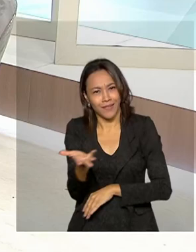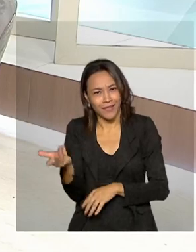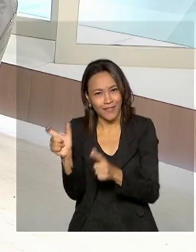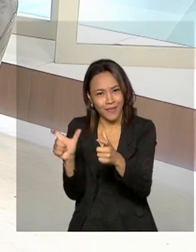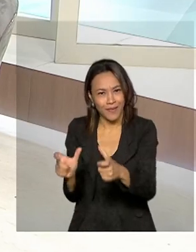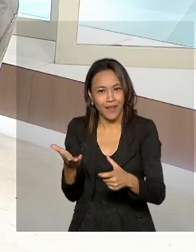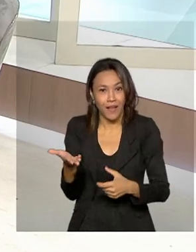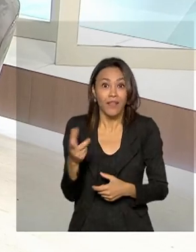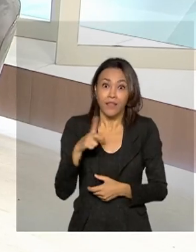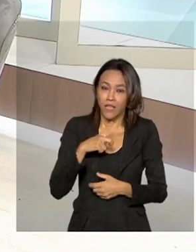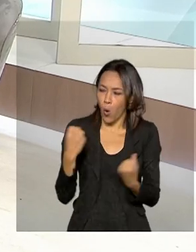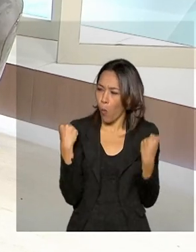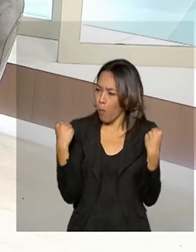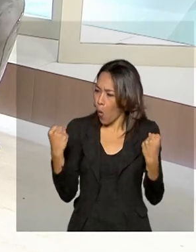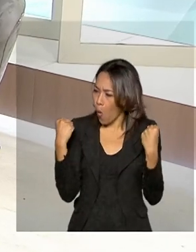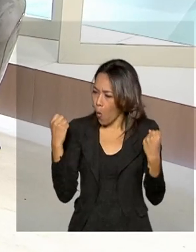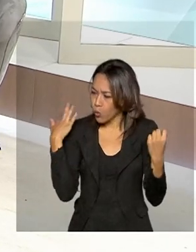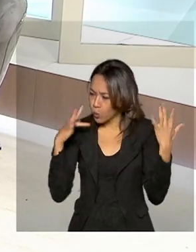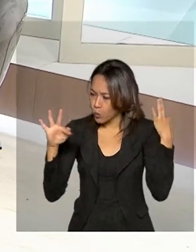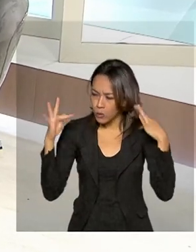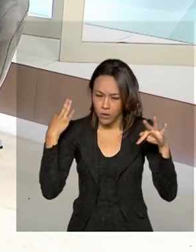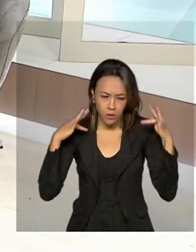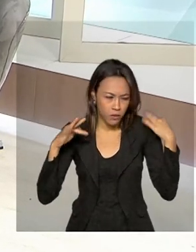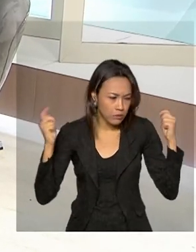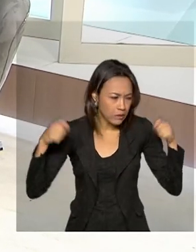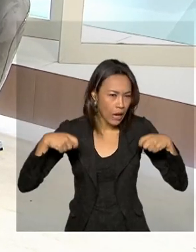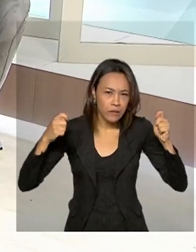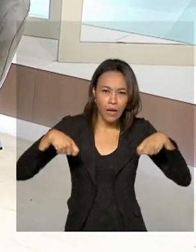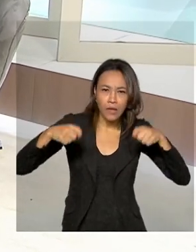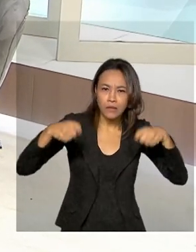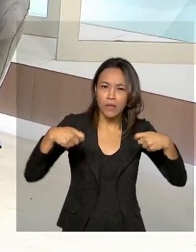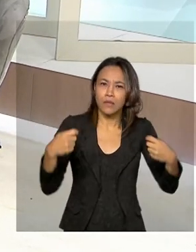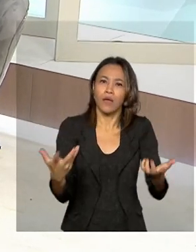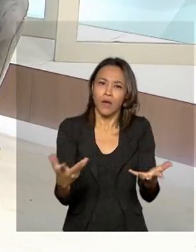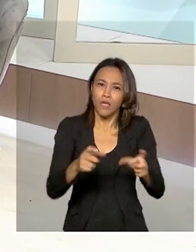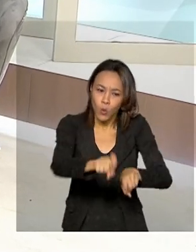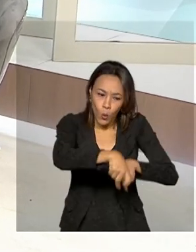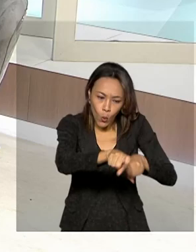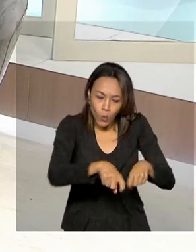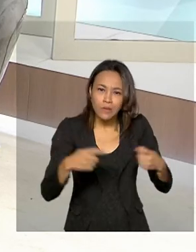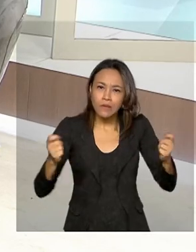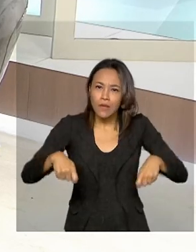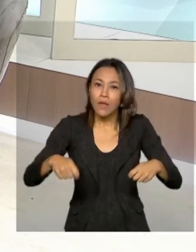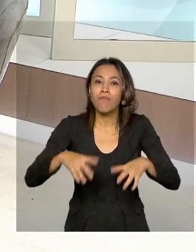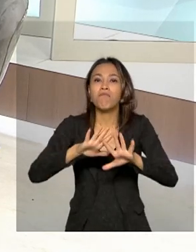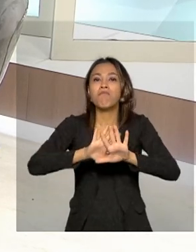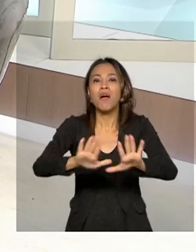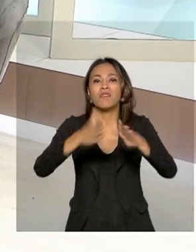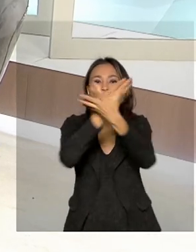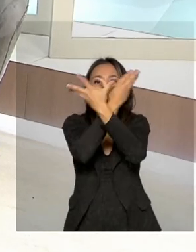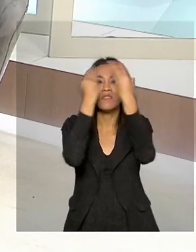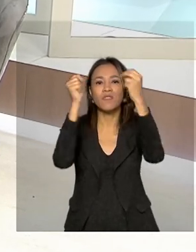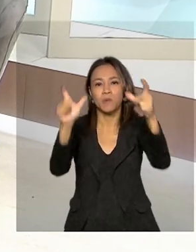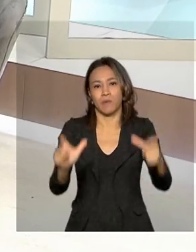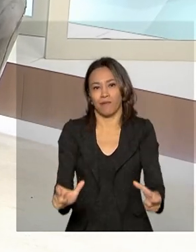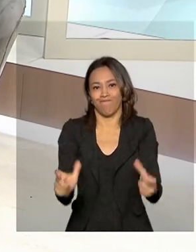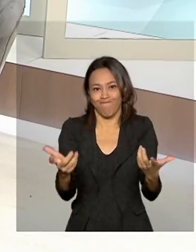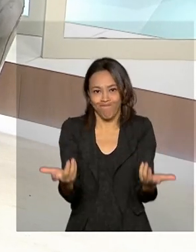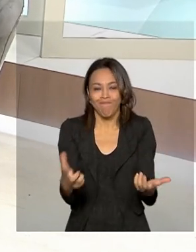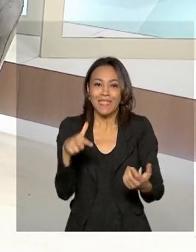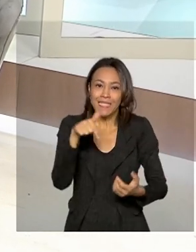Então, o território tem um potencial turístico, tem um potencial agrícola, mas é um território que estava esquecido. Em torno